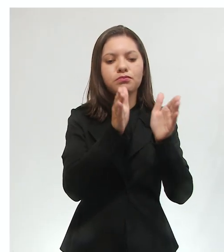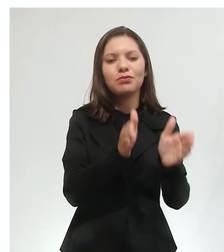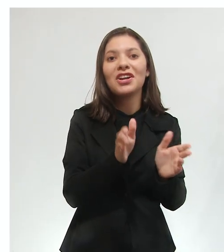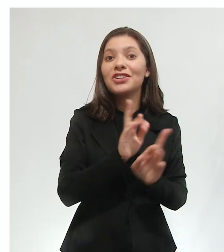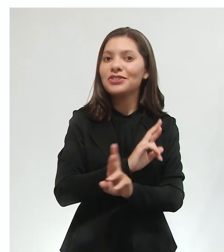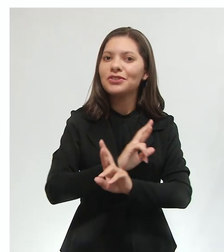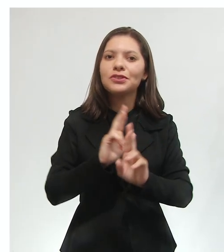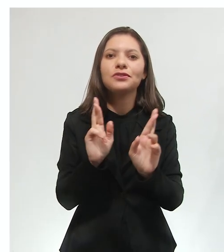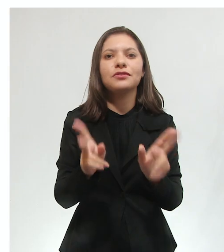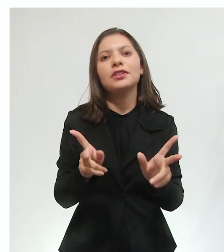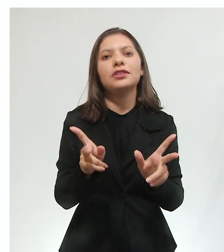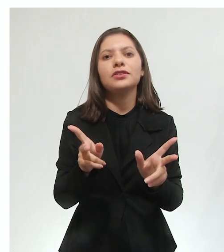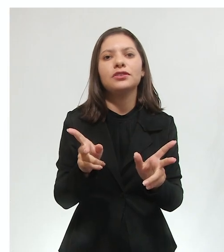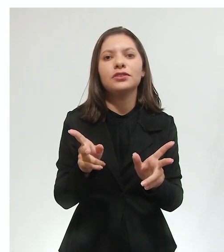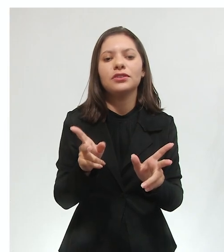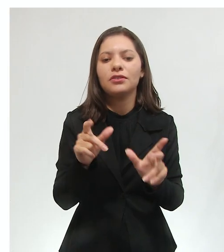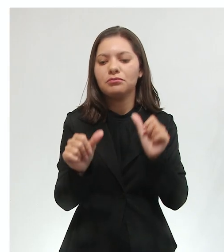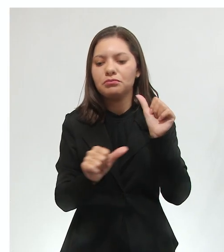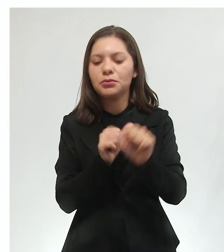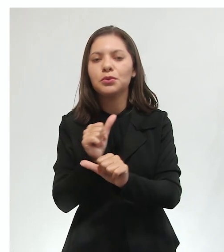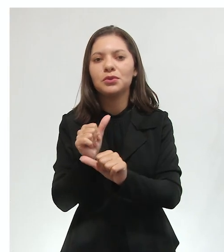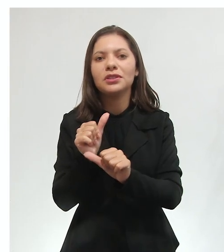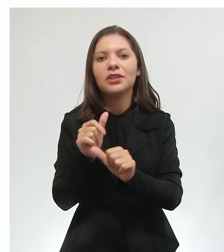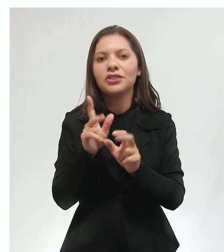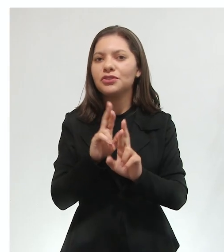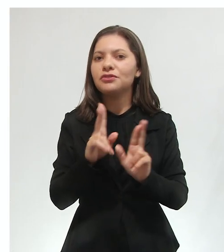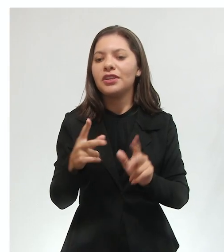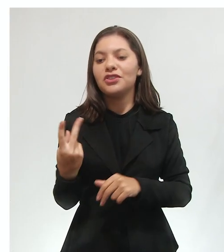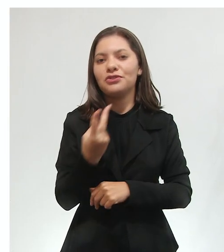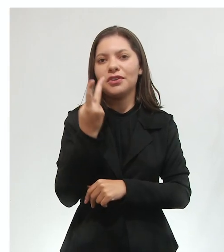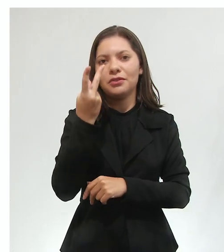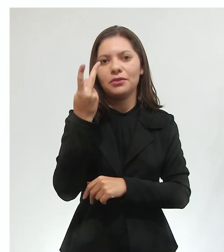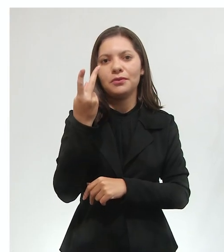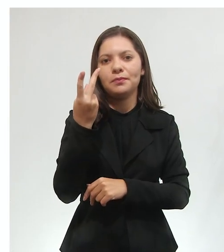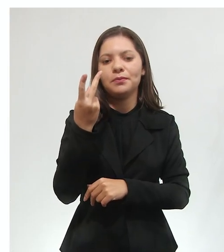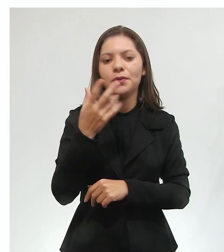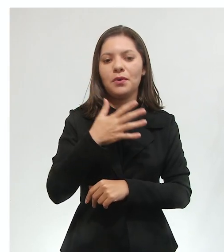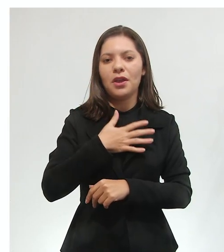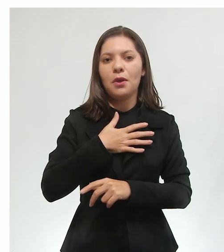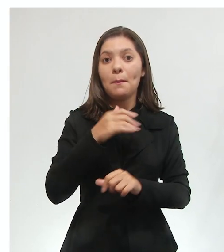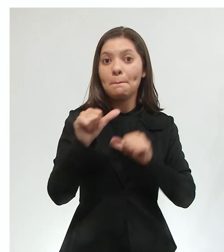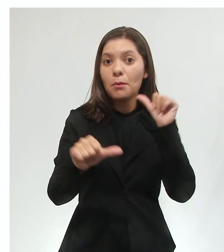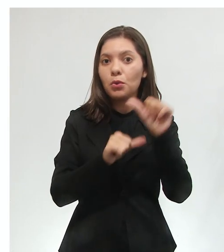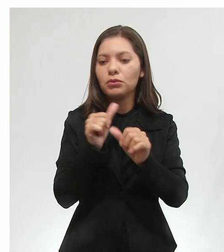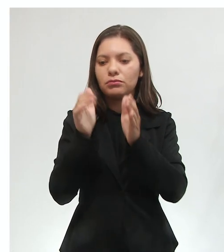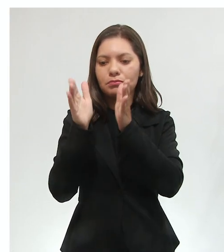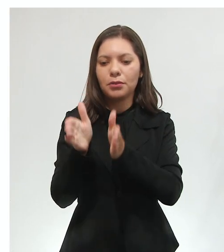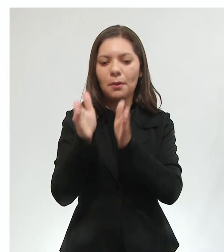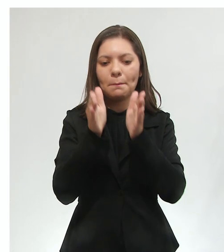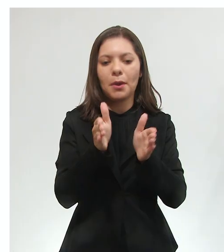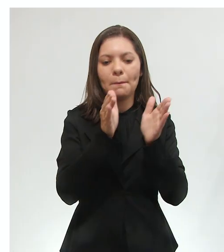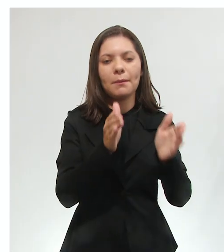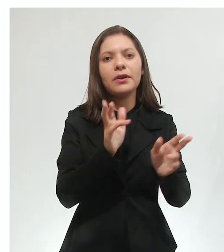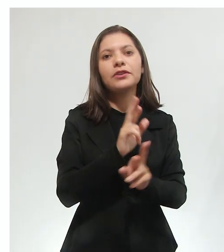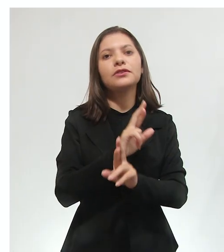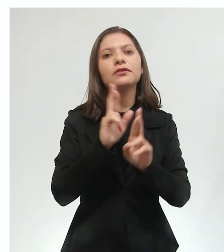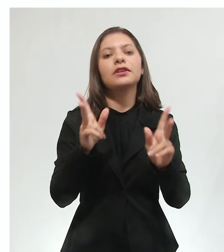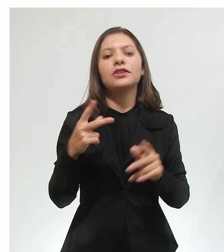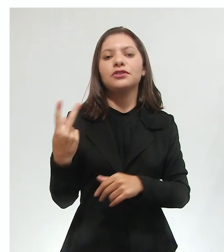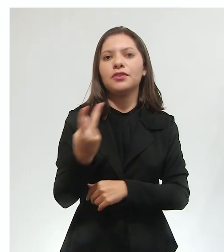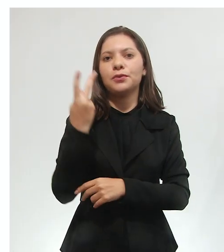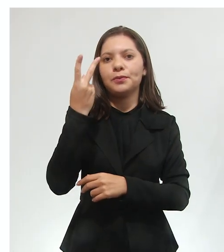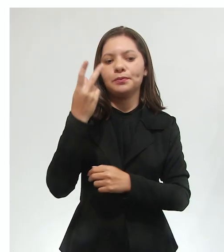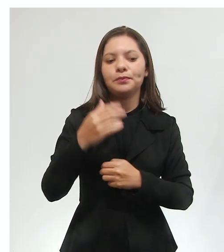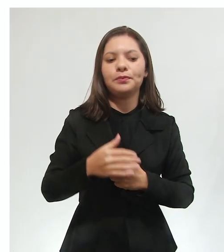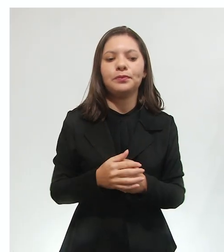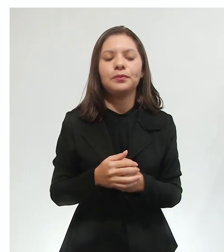muda também de valor. Toda vez que eu mudo de posição, eu mudo de valor. Então, o